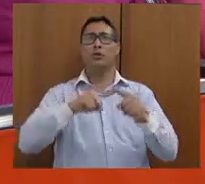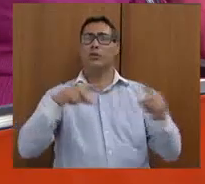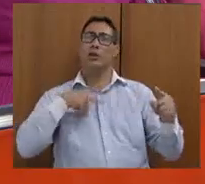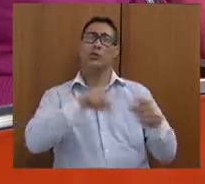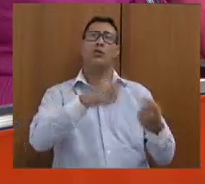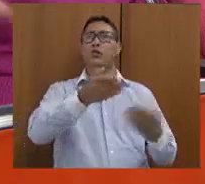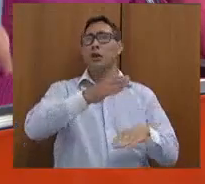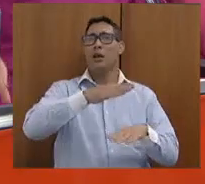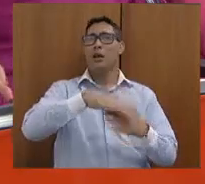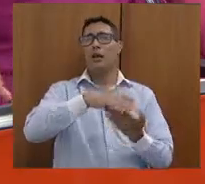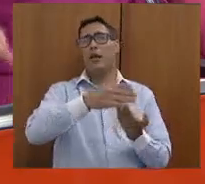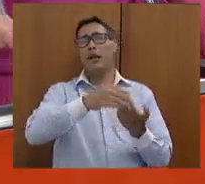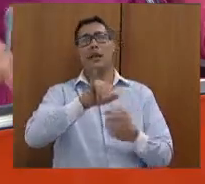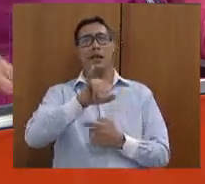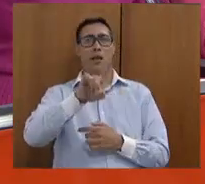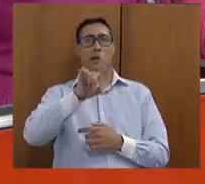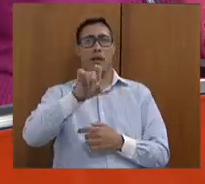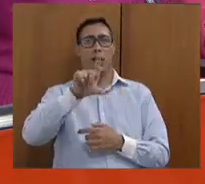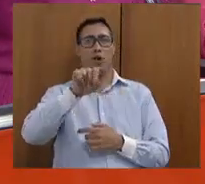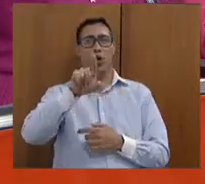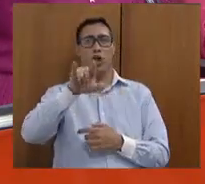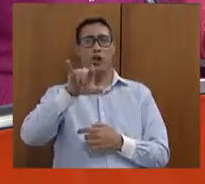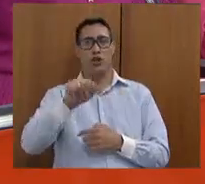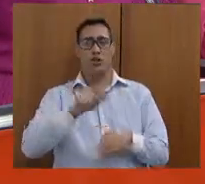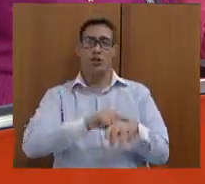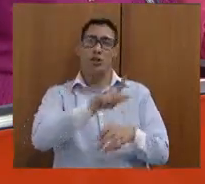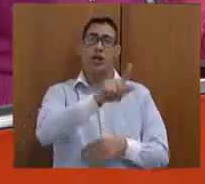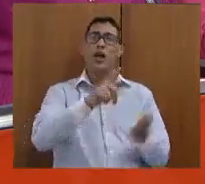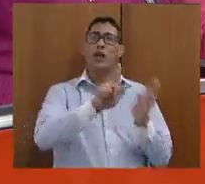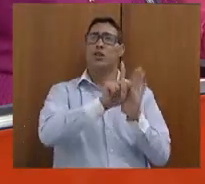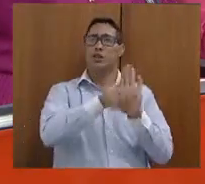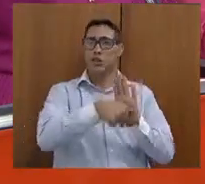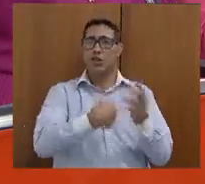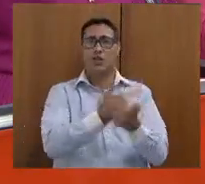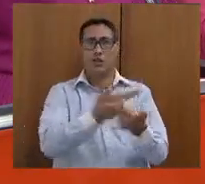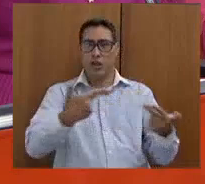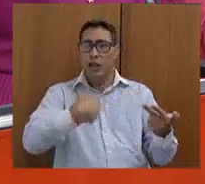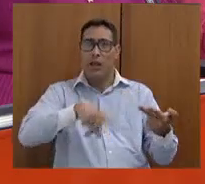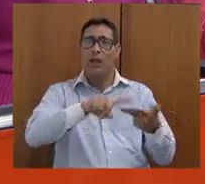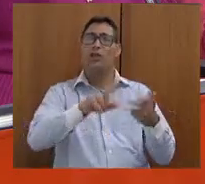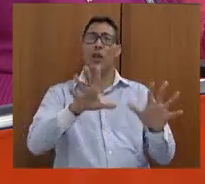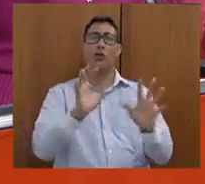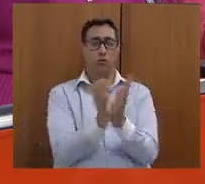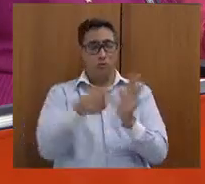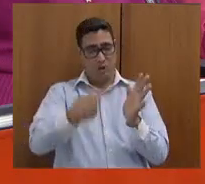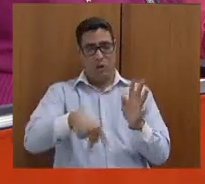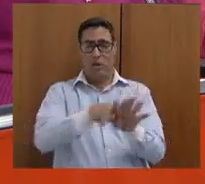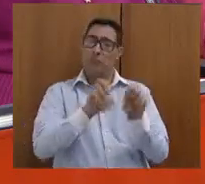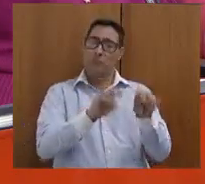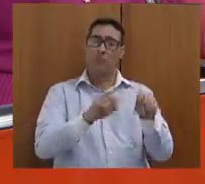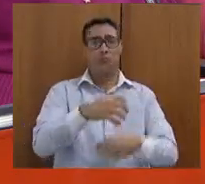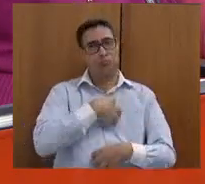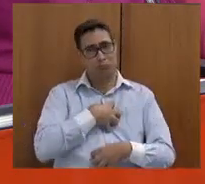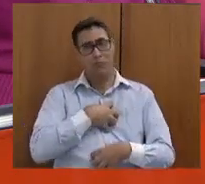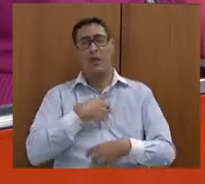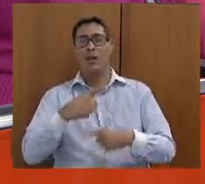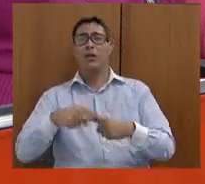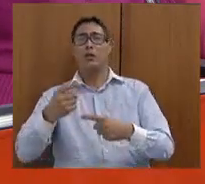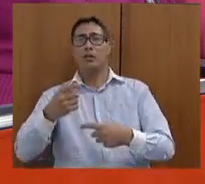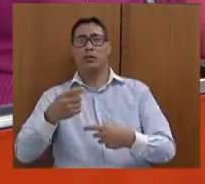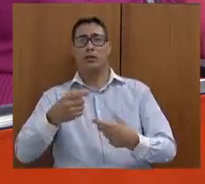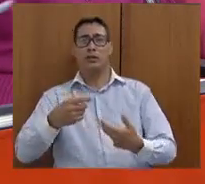ideologia de gênero também já tramitou aqui na comissão de Educação Ciência e Tecnologia na legislatura passada